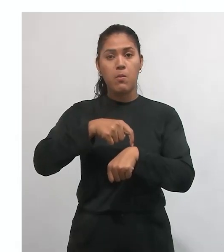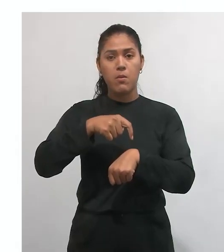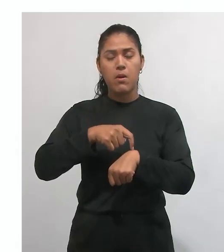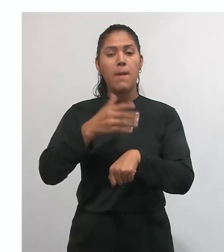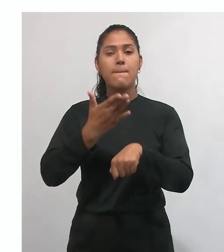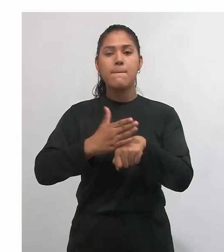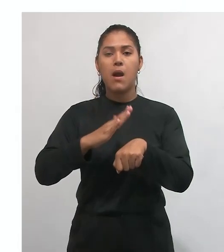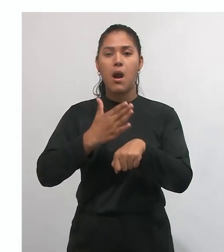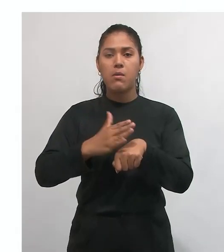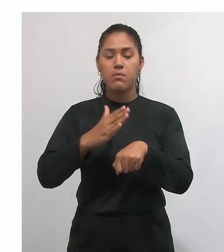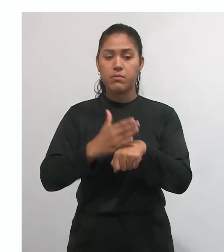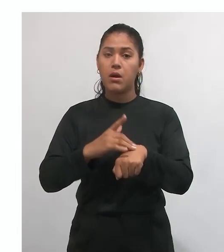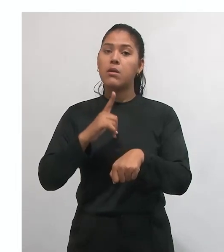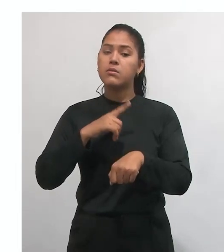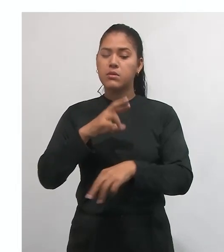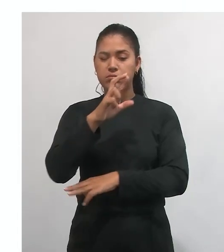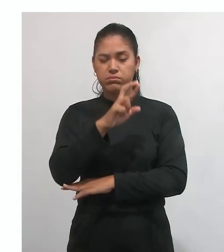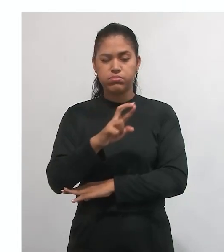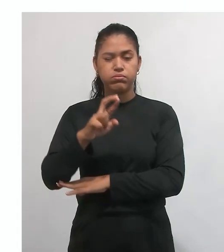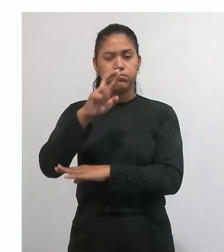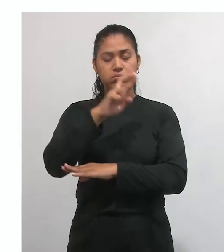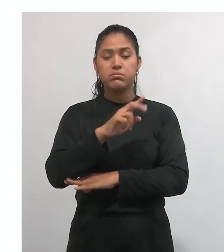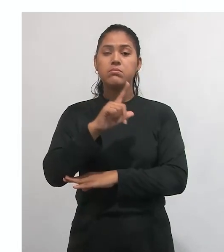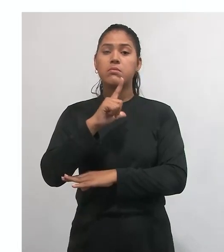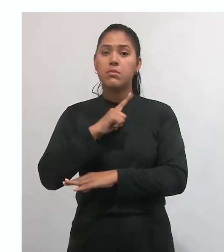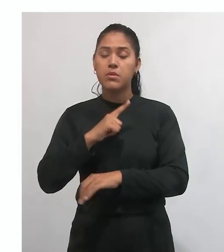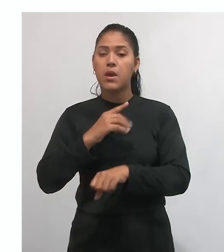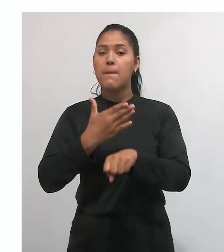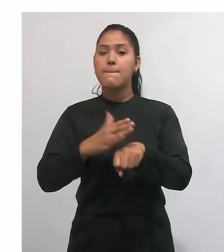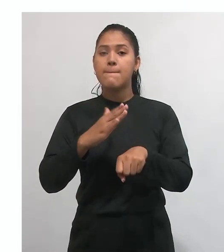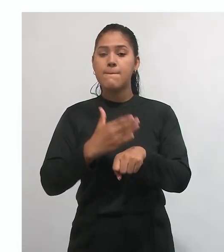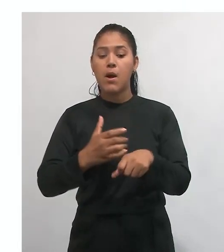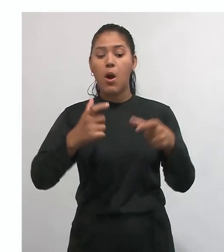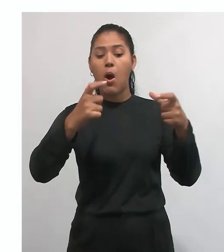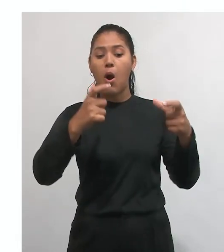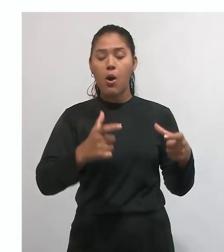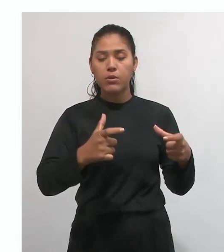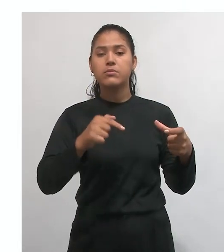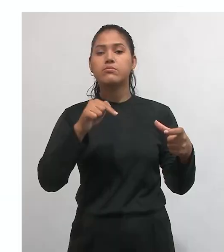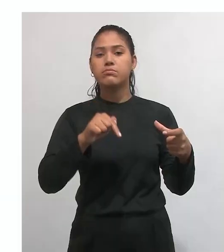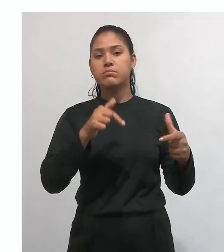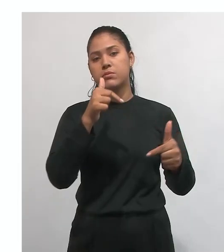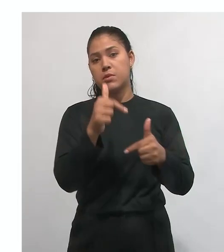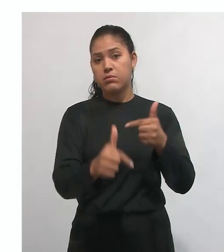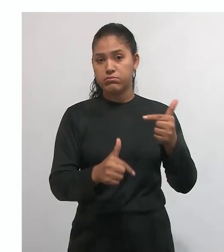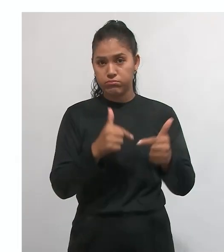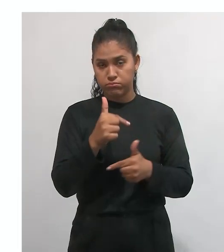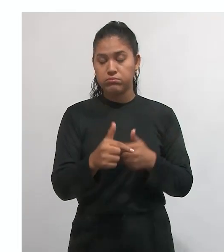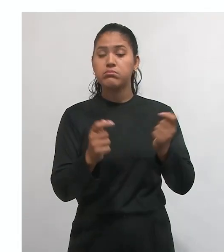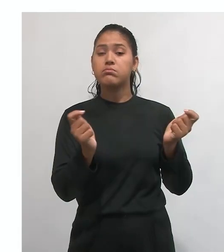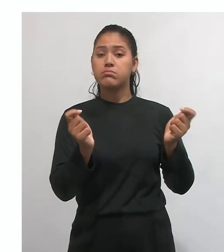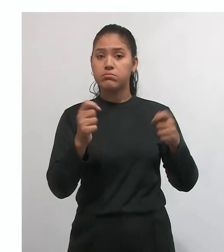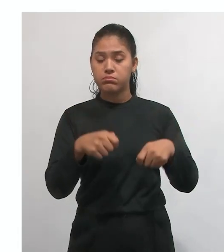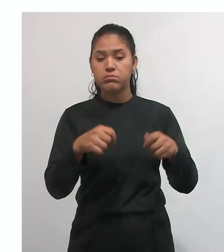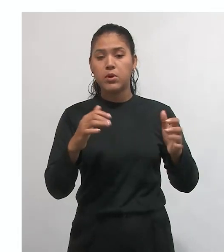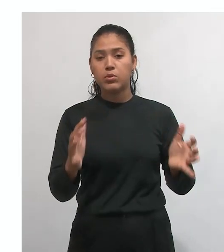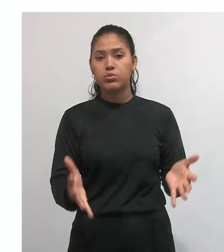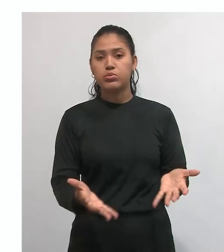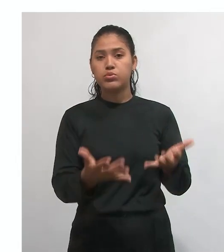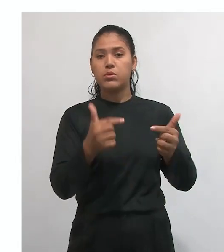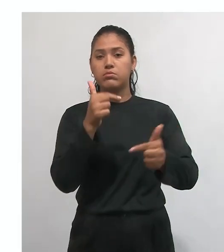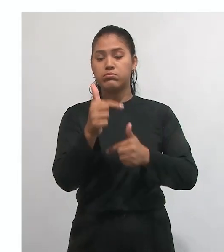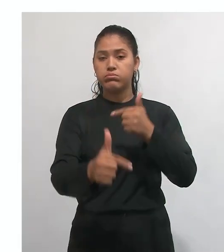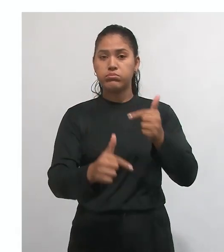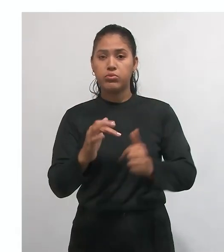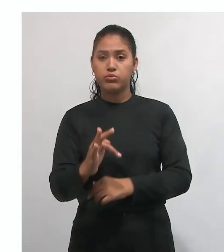ato educativo escolar supervisionado, desenvolvido no ambiente real de trabalho, que visa a preparação